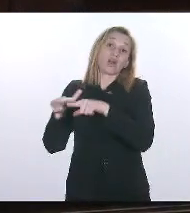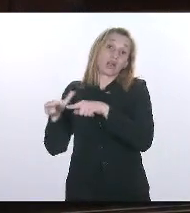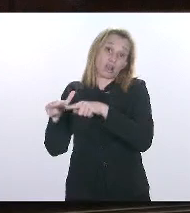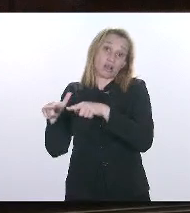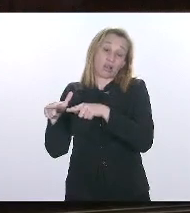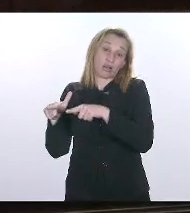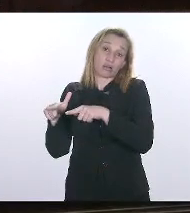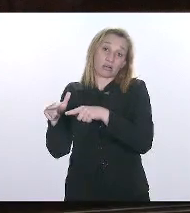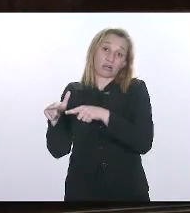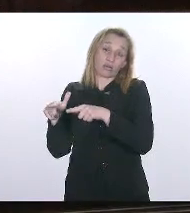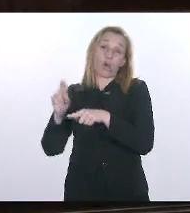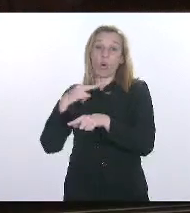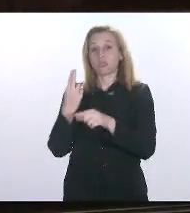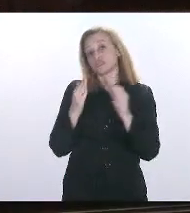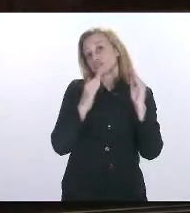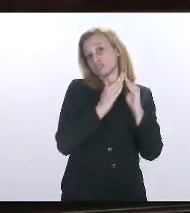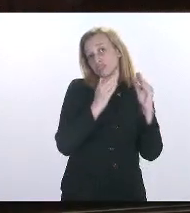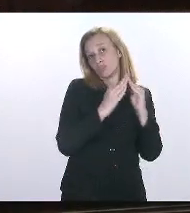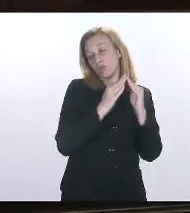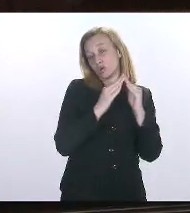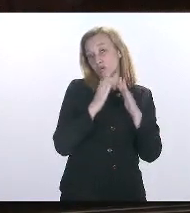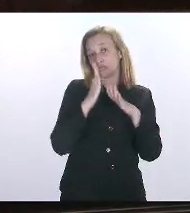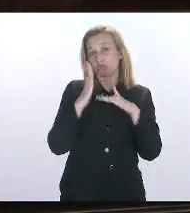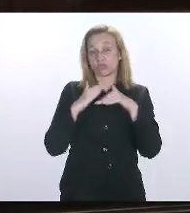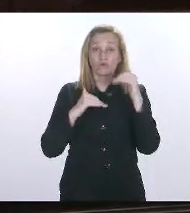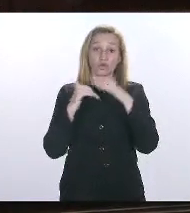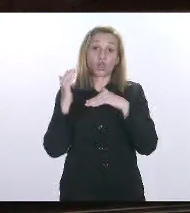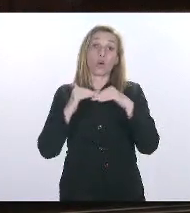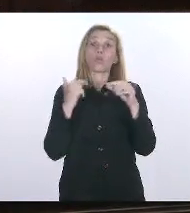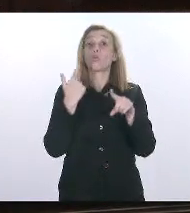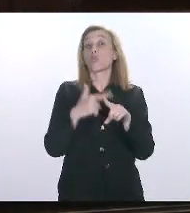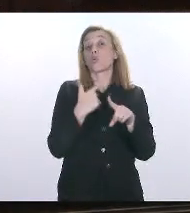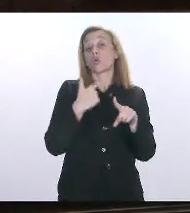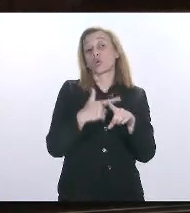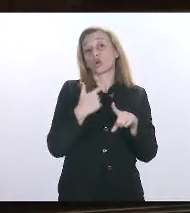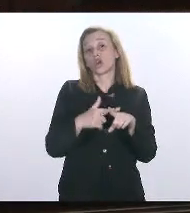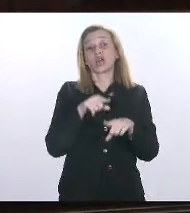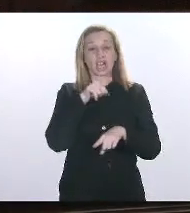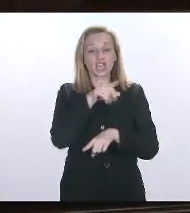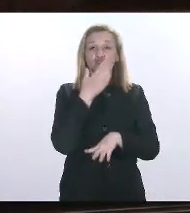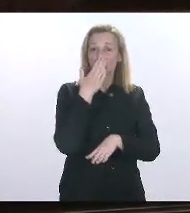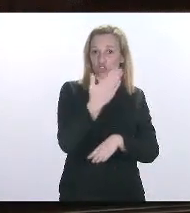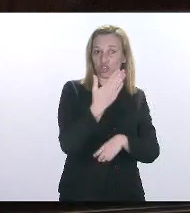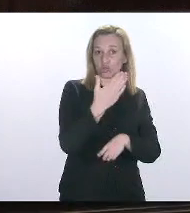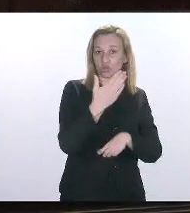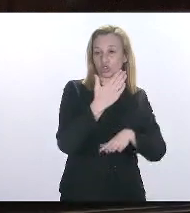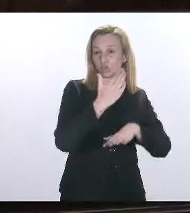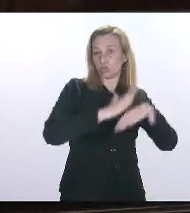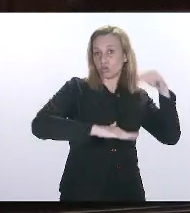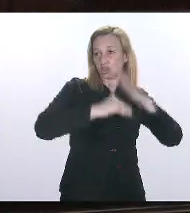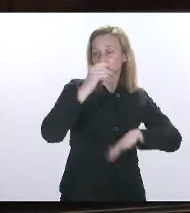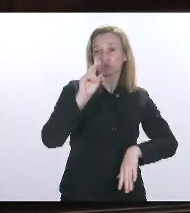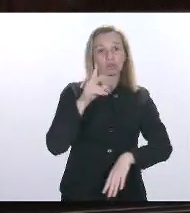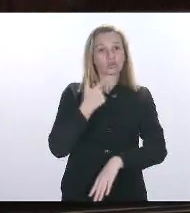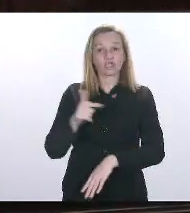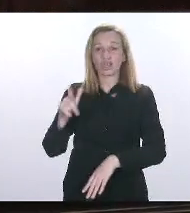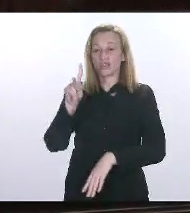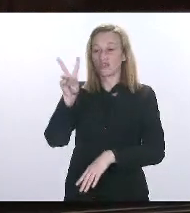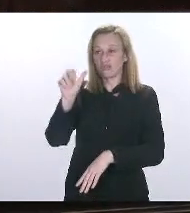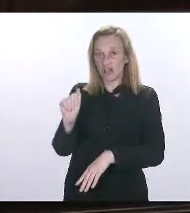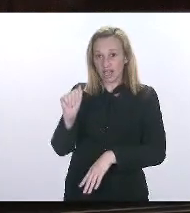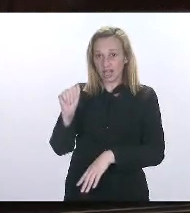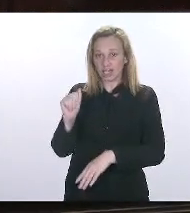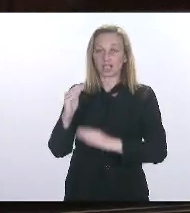trabalhar ou onde ele mora. Justamente porque esse tipo de profissional, quando não tem algum tipo de vaga em escola, e essa